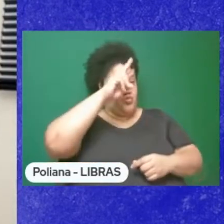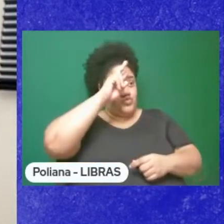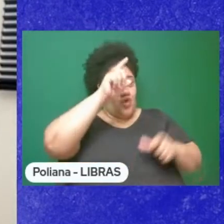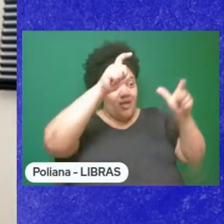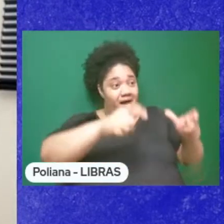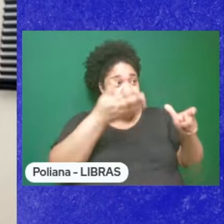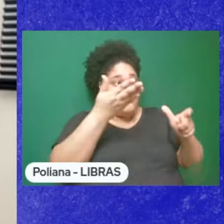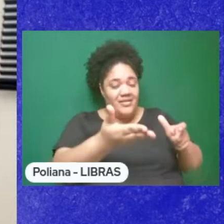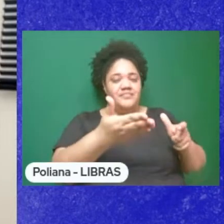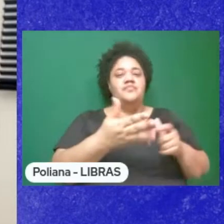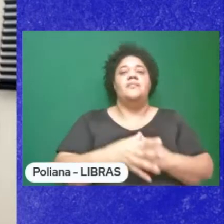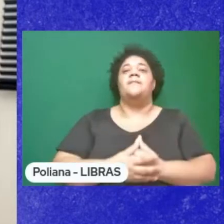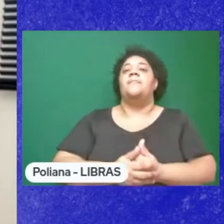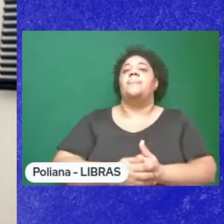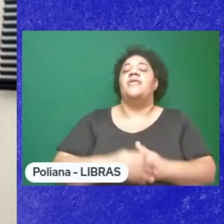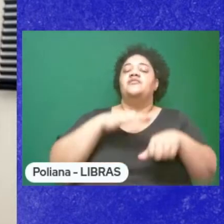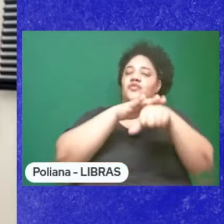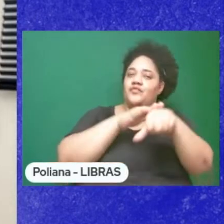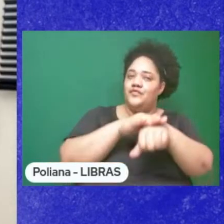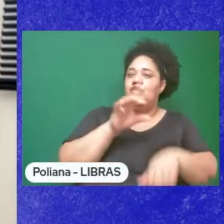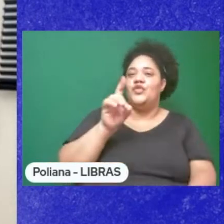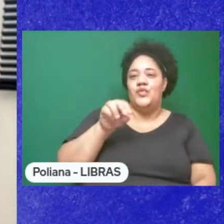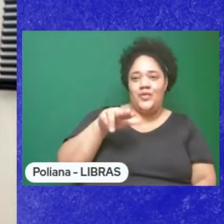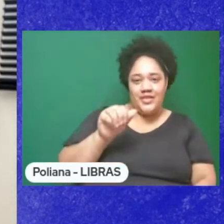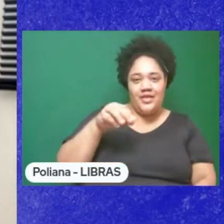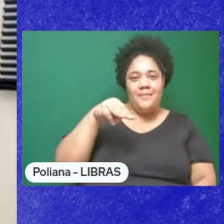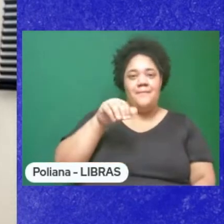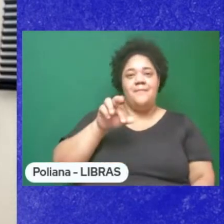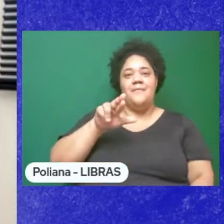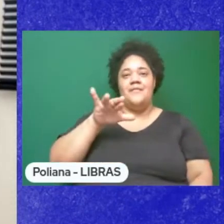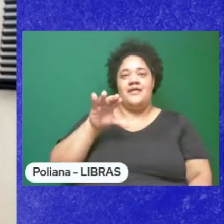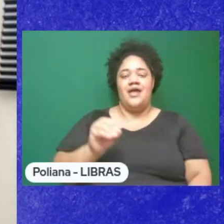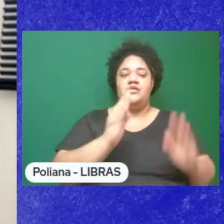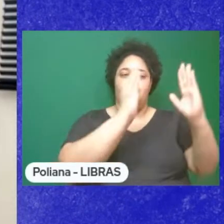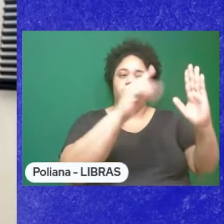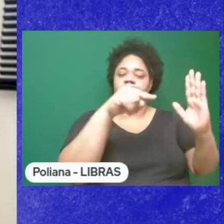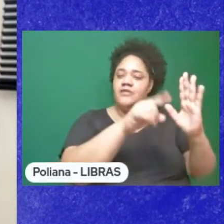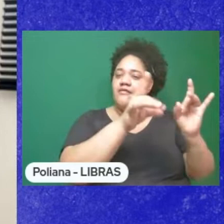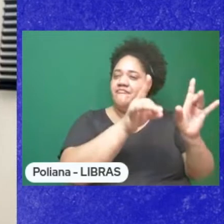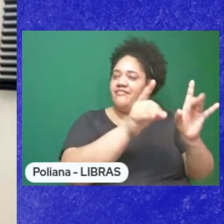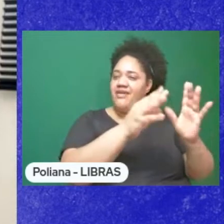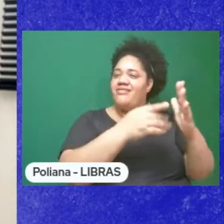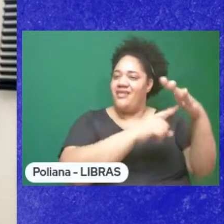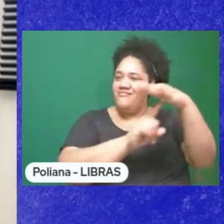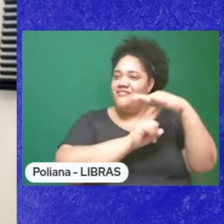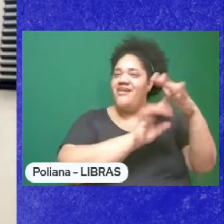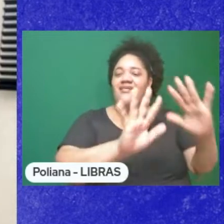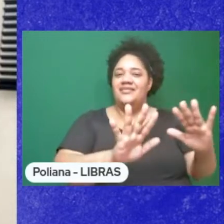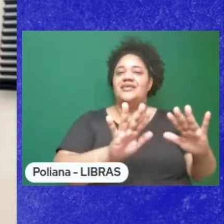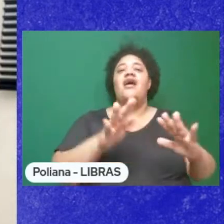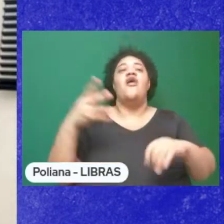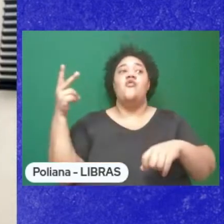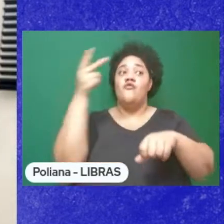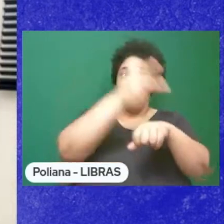Tanto que quando a gente falou com Dona Maria, que era dona de uma das barraquinhas lá, ela disse: ah, quando você vier gravar, você me